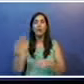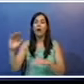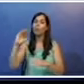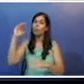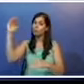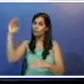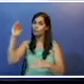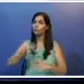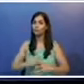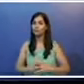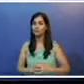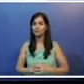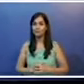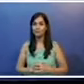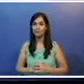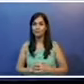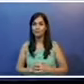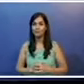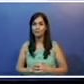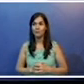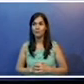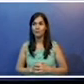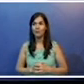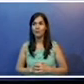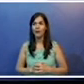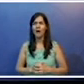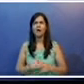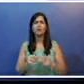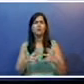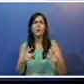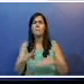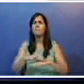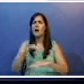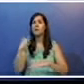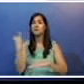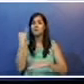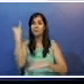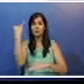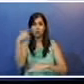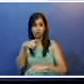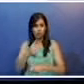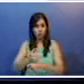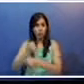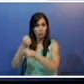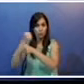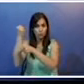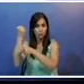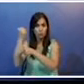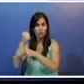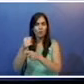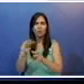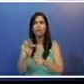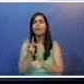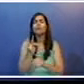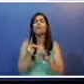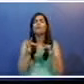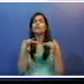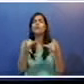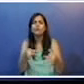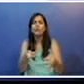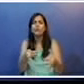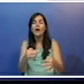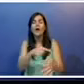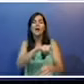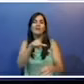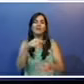adulta. Um dos fundamentos mais importantes que vocês construíram para a vida futura foi a capacidade